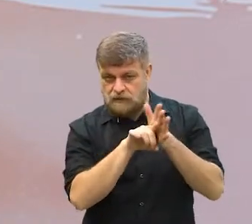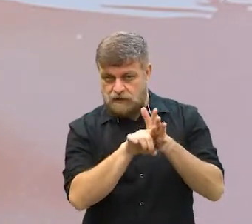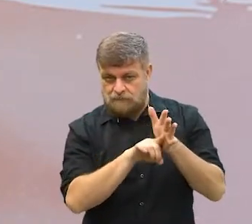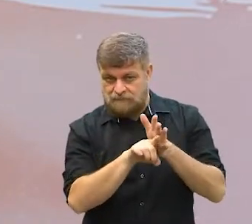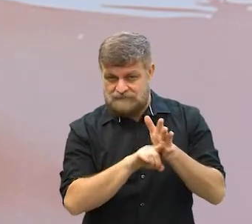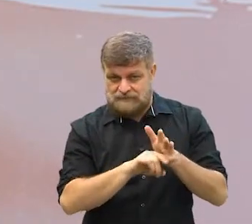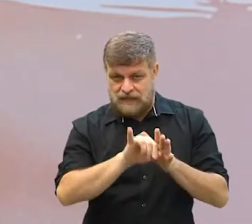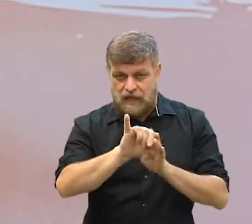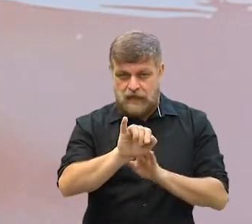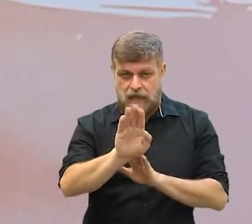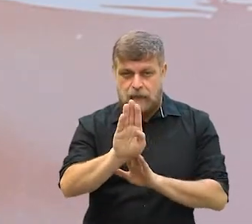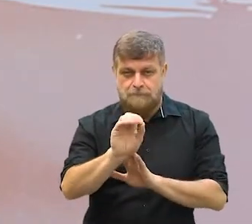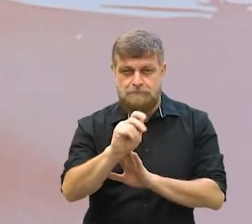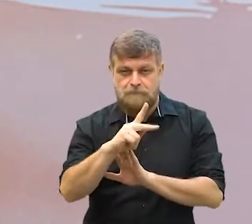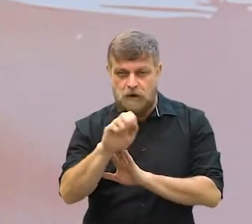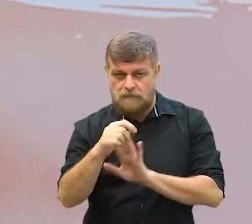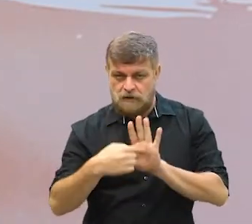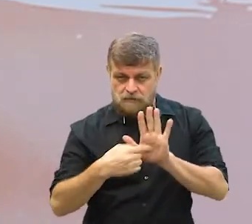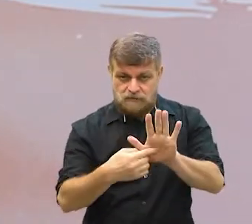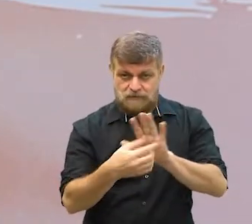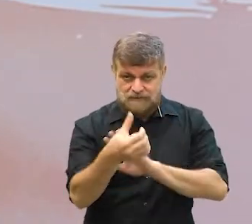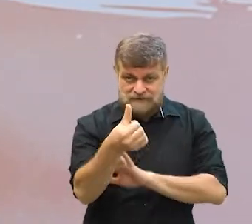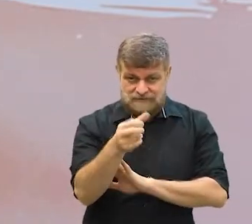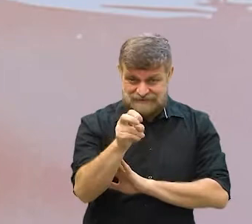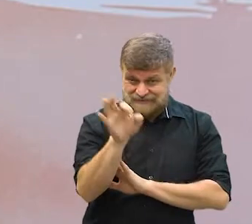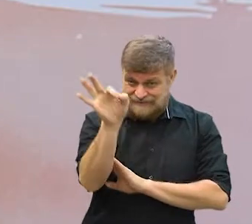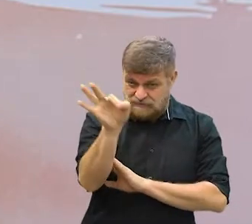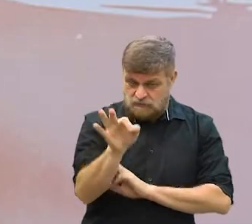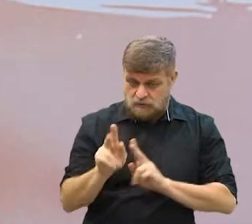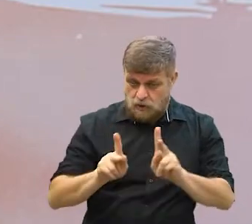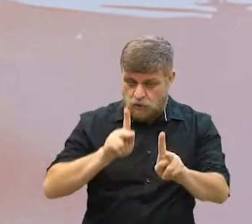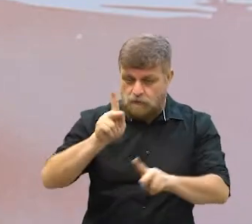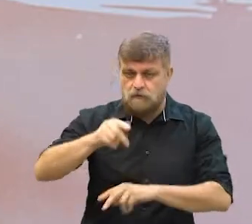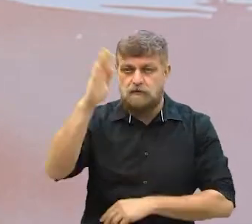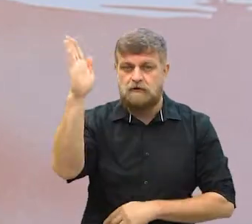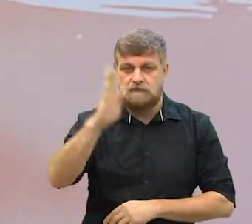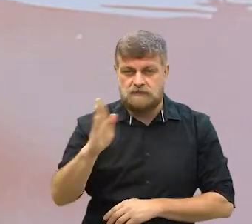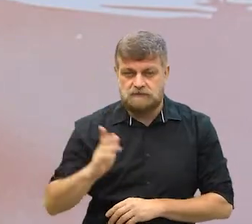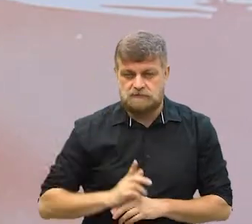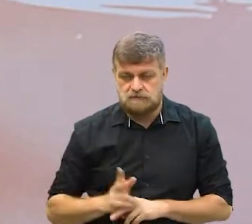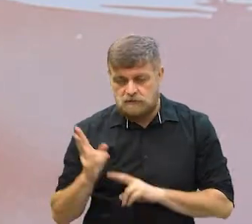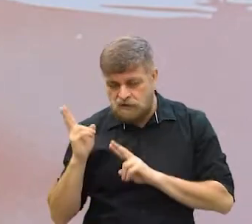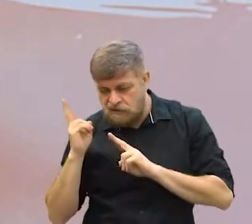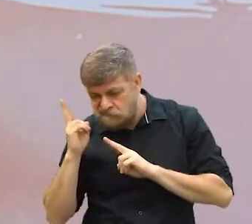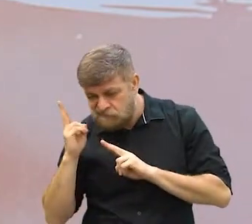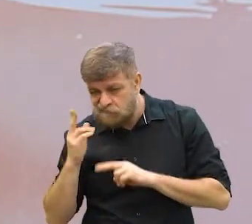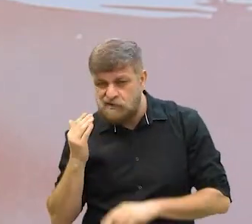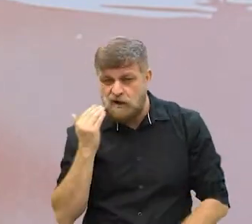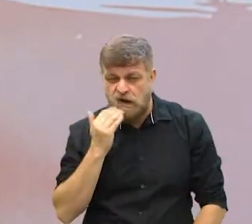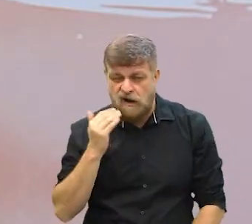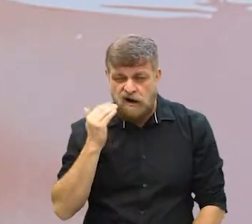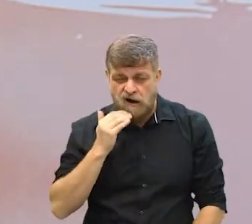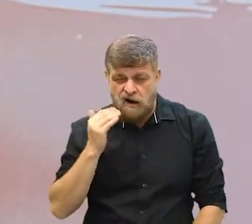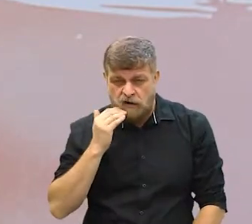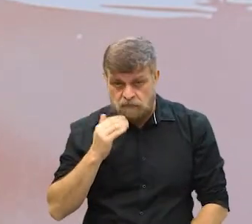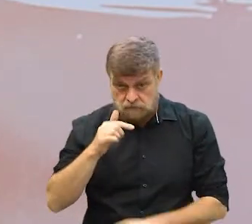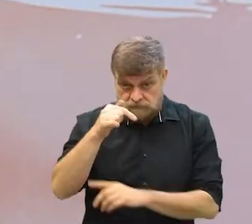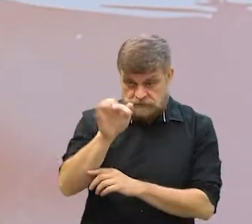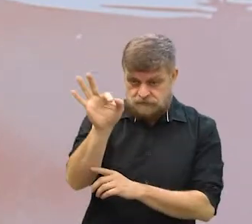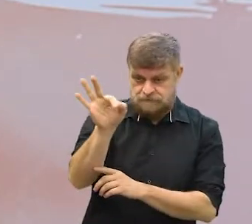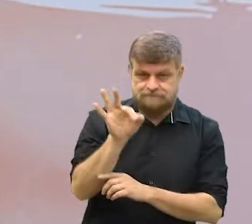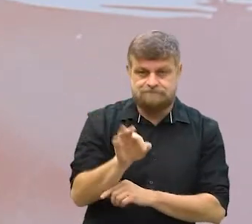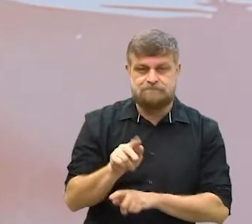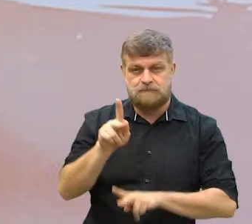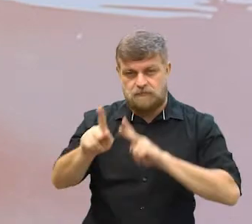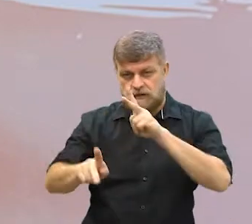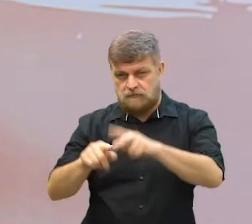feita pelo Ibope revelou que 65% dos brasileiros dormem mal e apenas